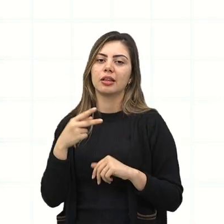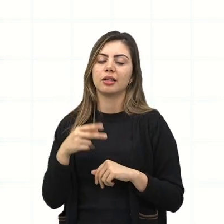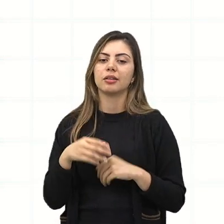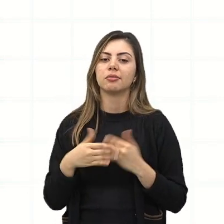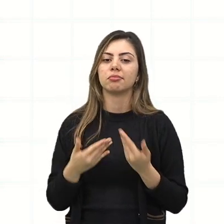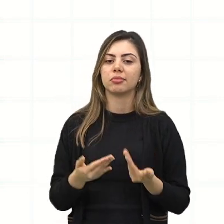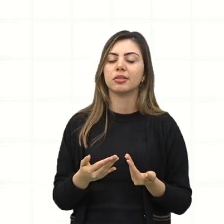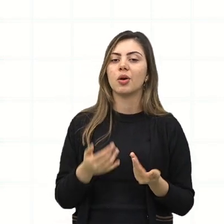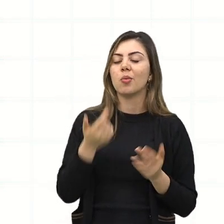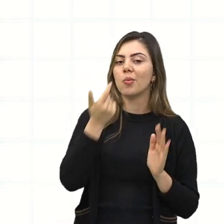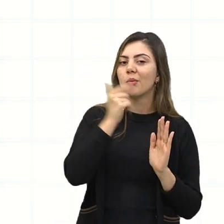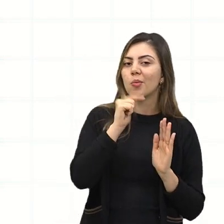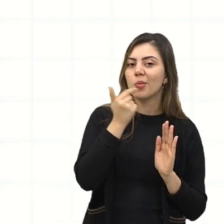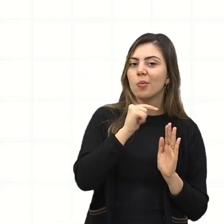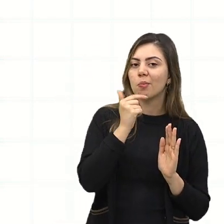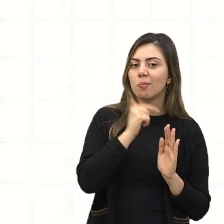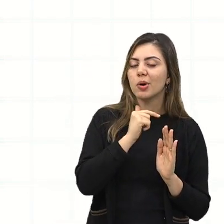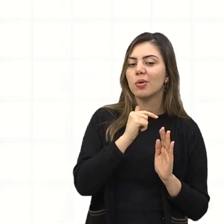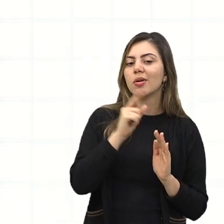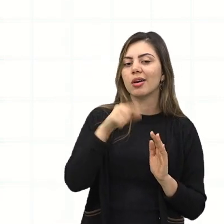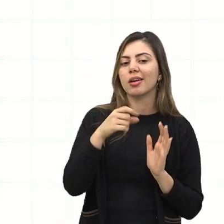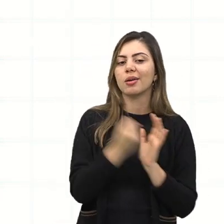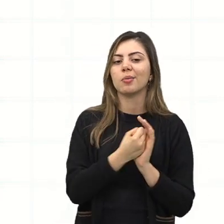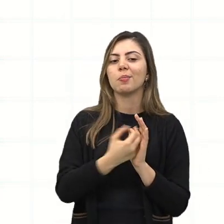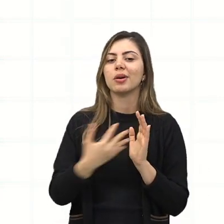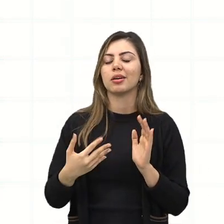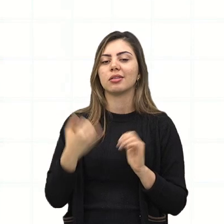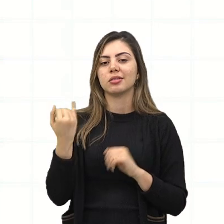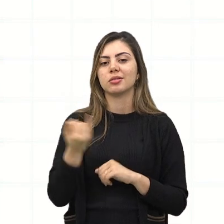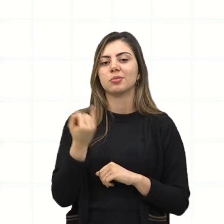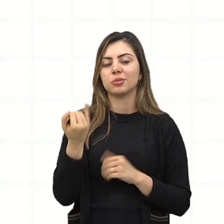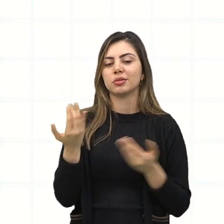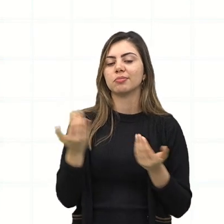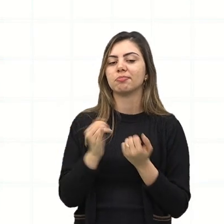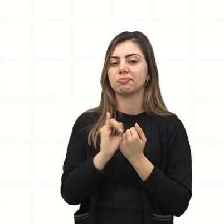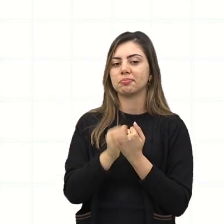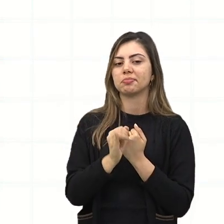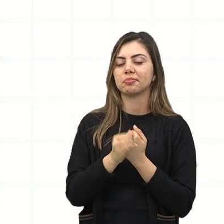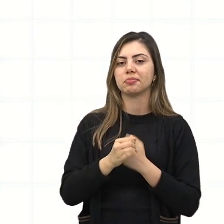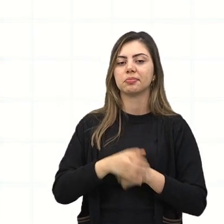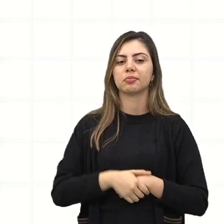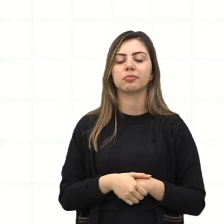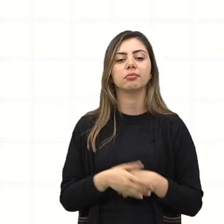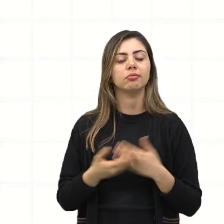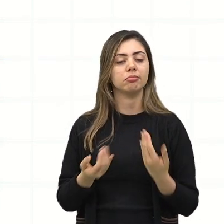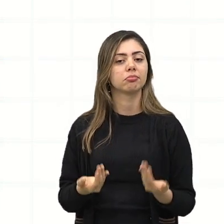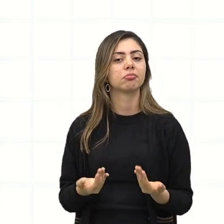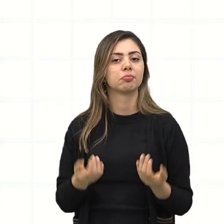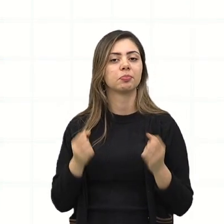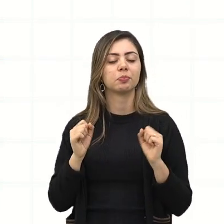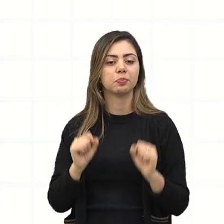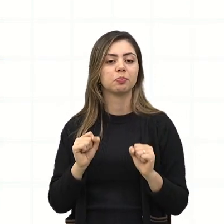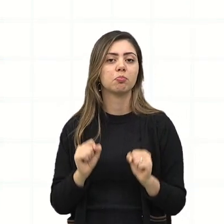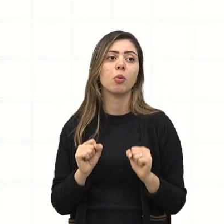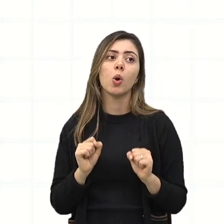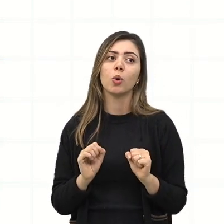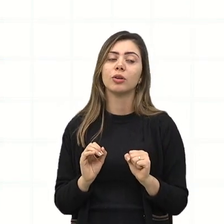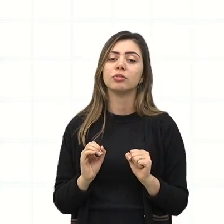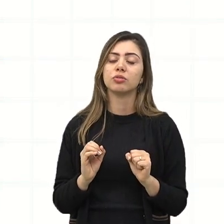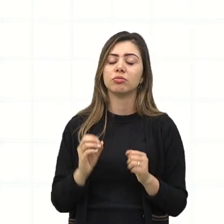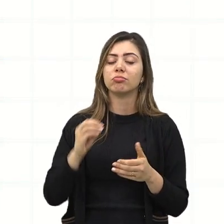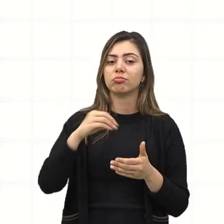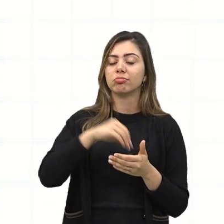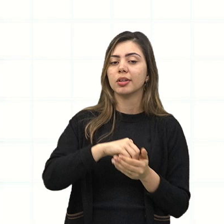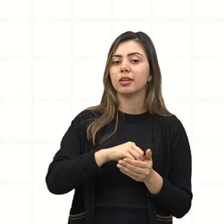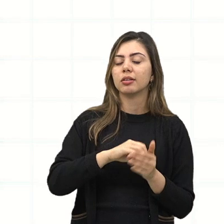o humor é uma característica importante que pode aparecer, não é uma regra, obviamente, mas que